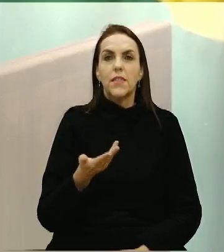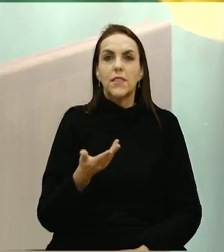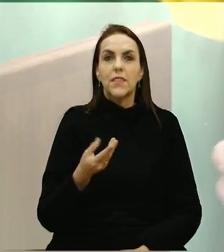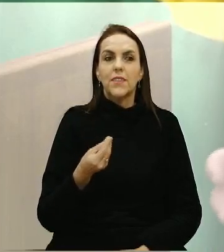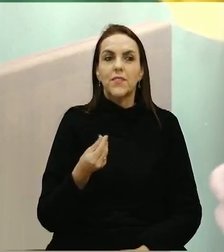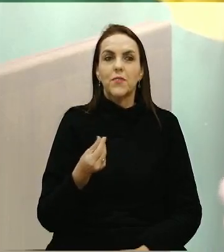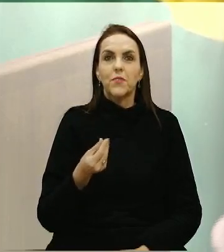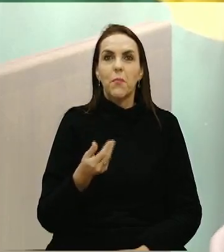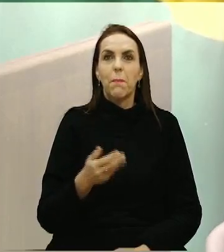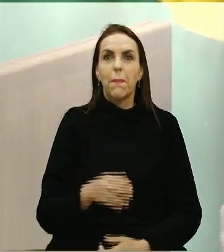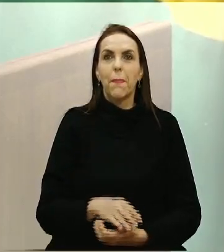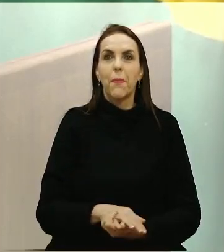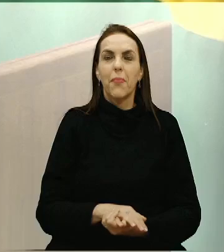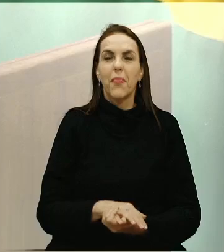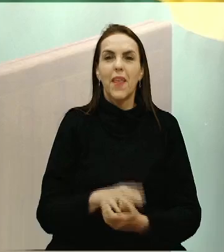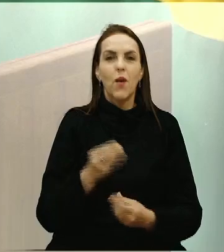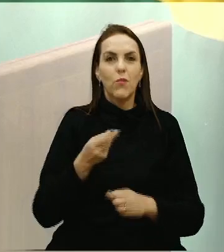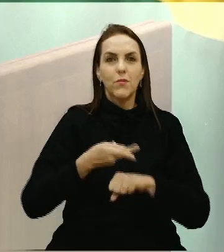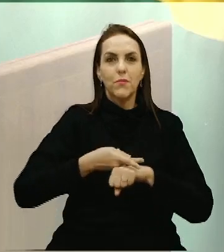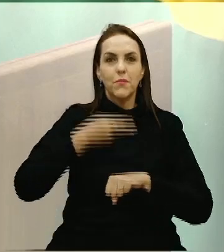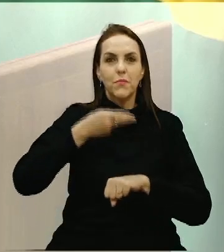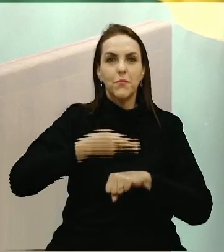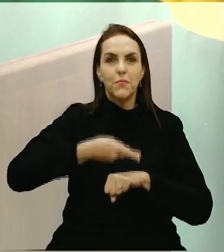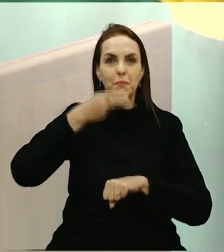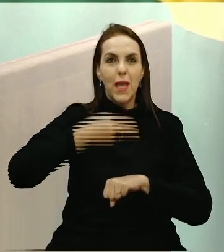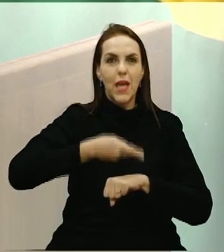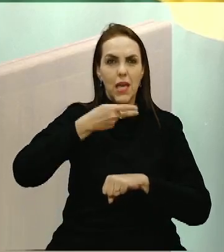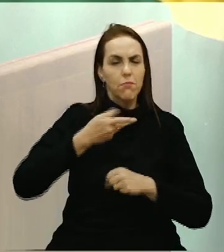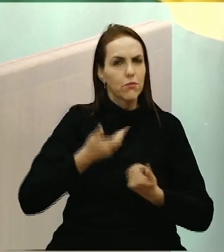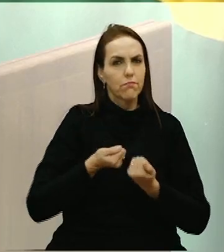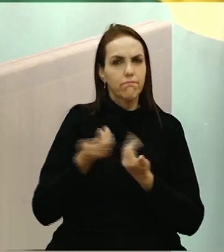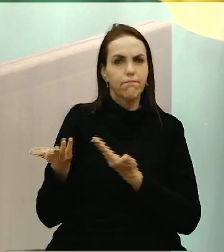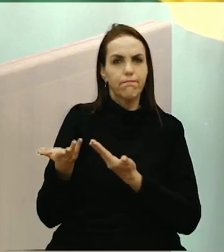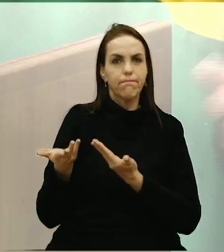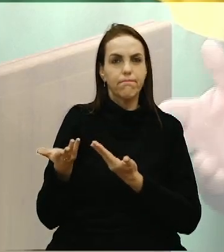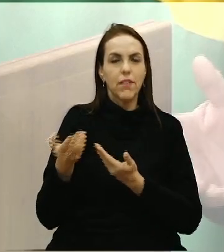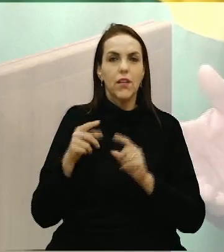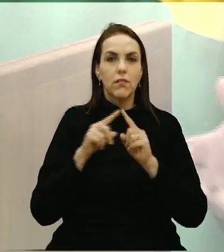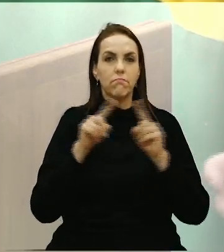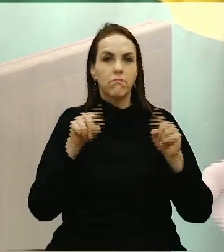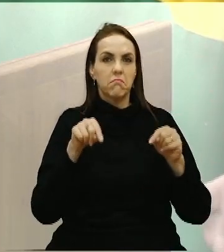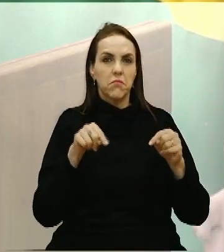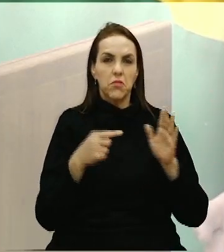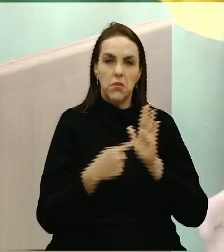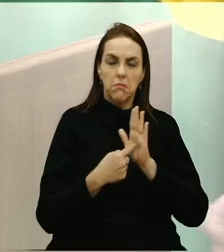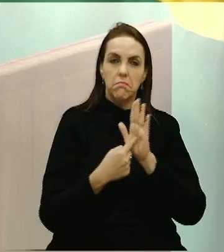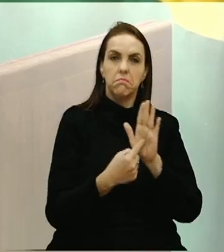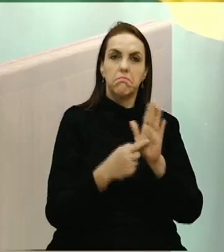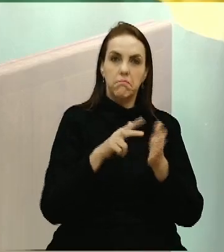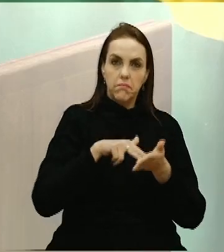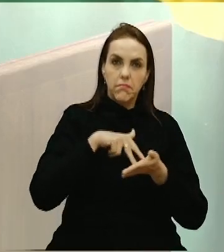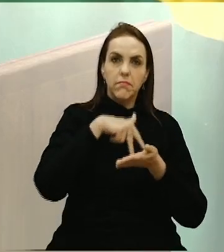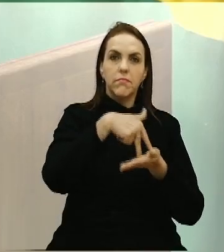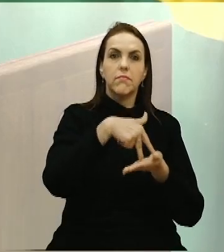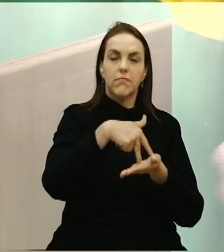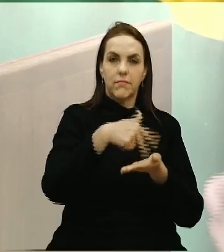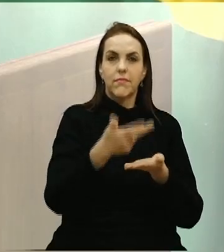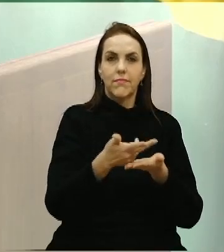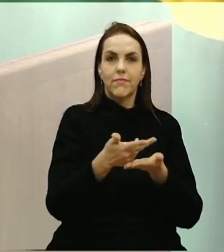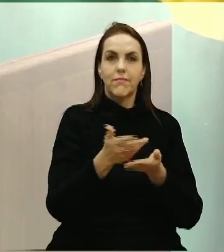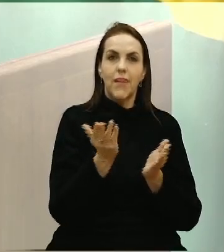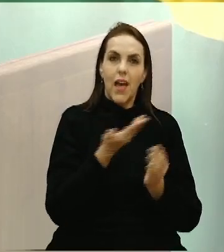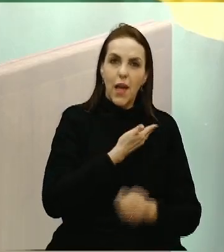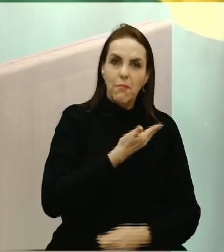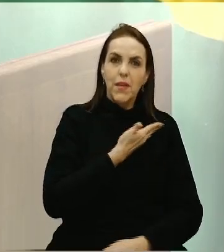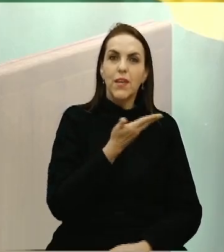E que ganhou muitos prêmios como servidor, destaque como servidor,